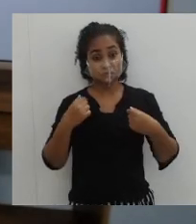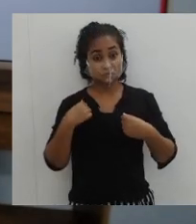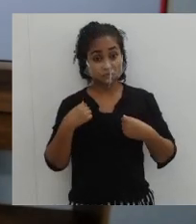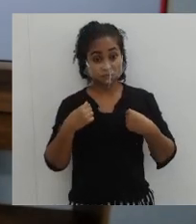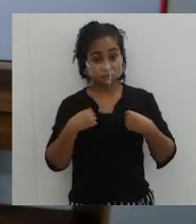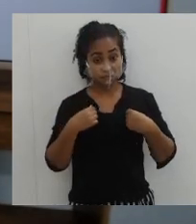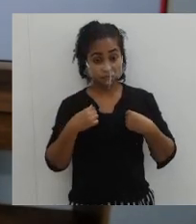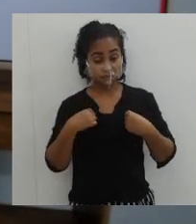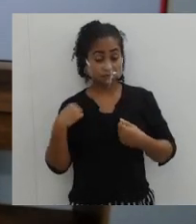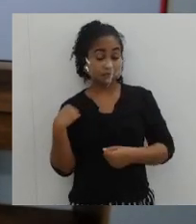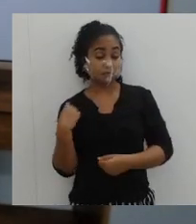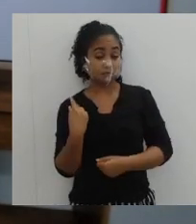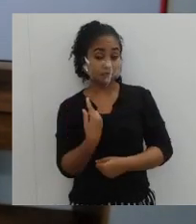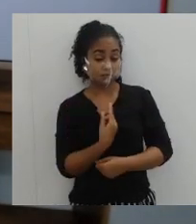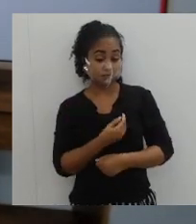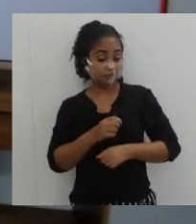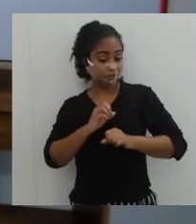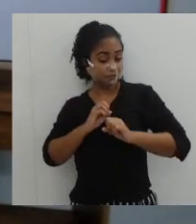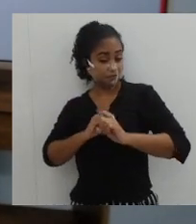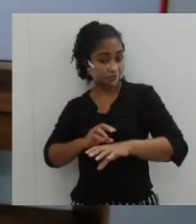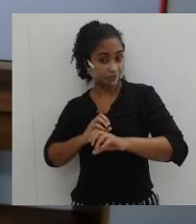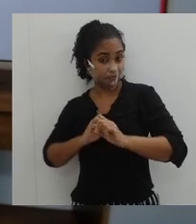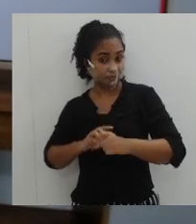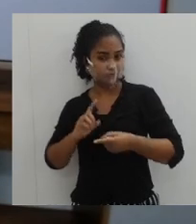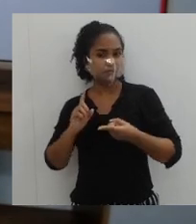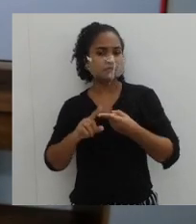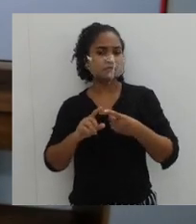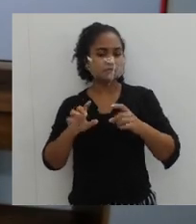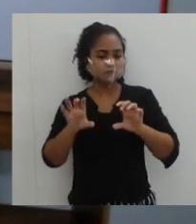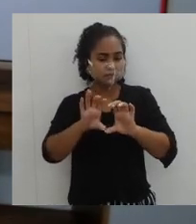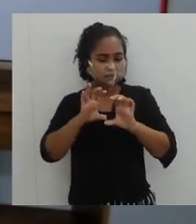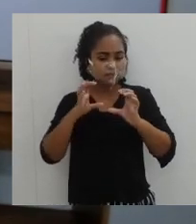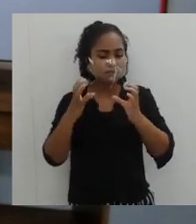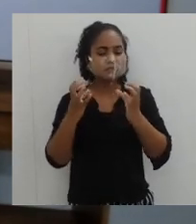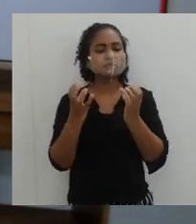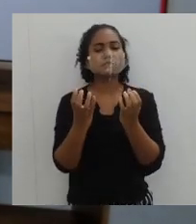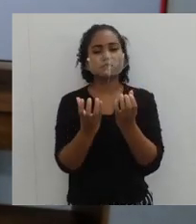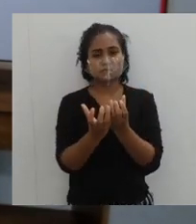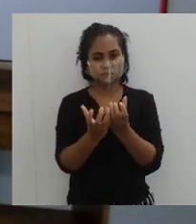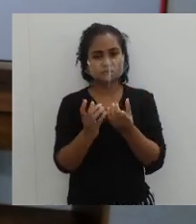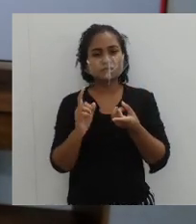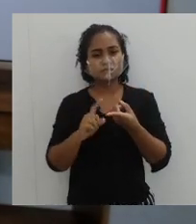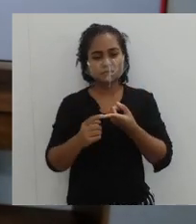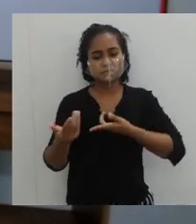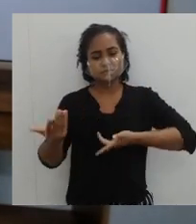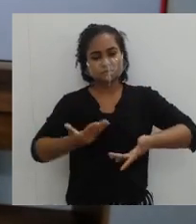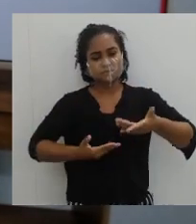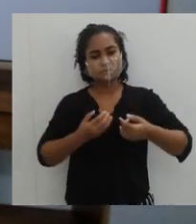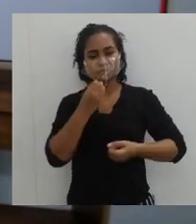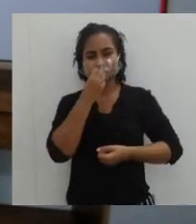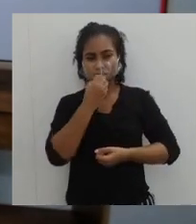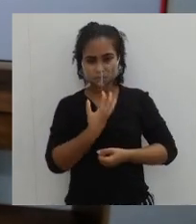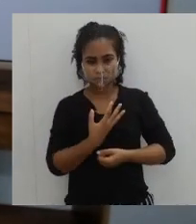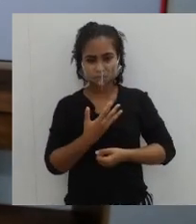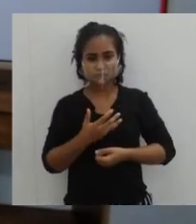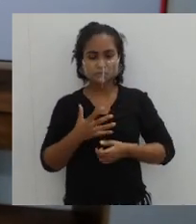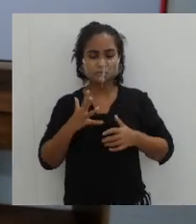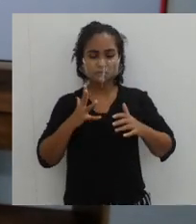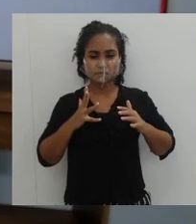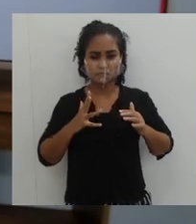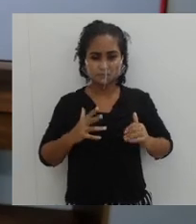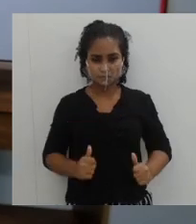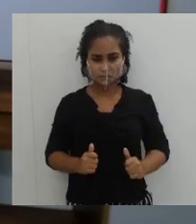a educação sanitária que a gente passa para o outro e que a gente possa ter uma comunidade com a boa educação